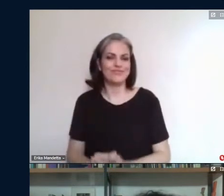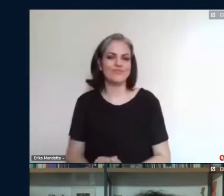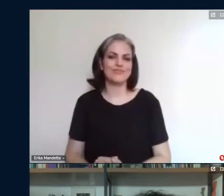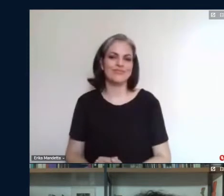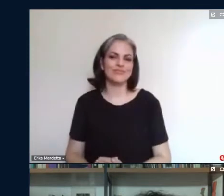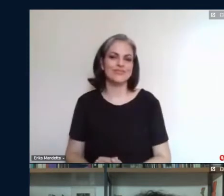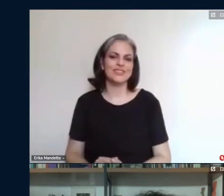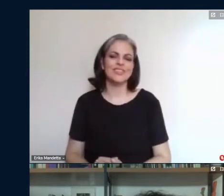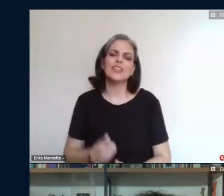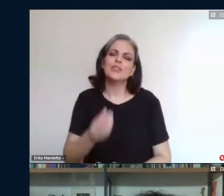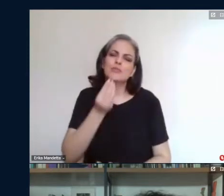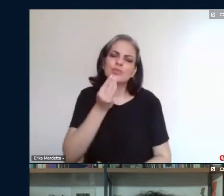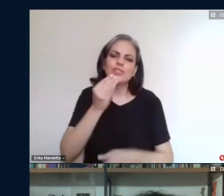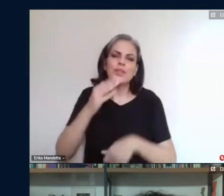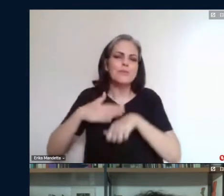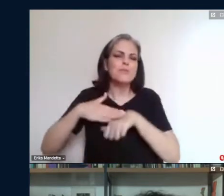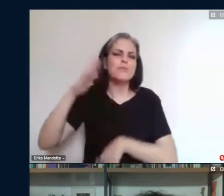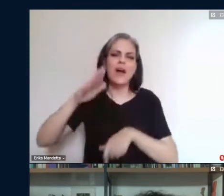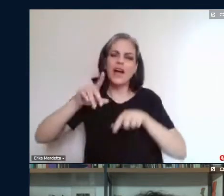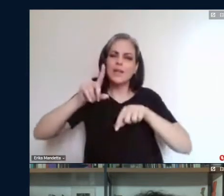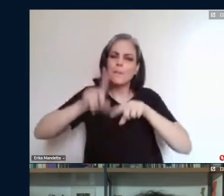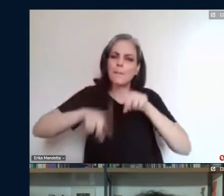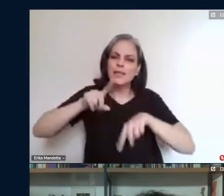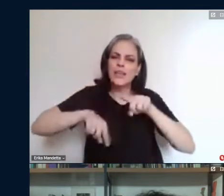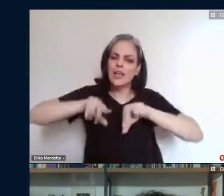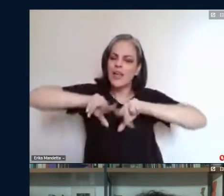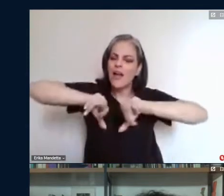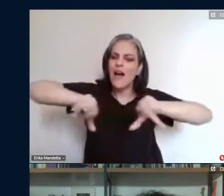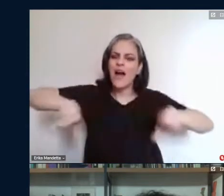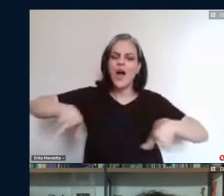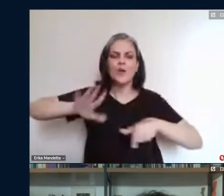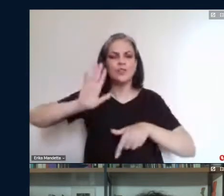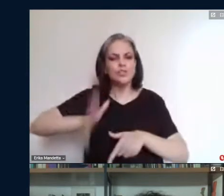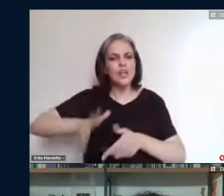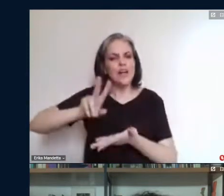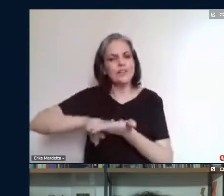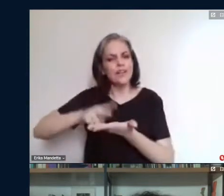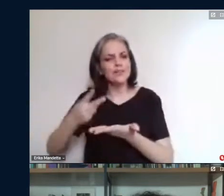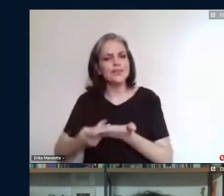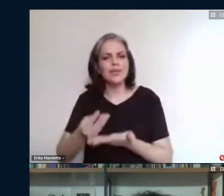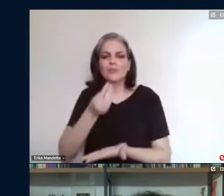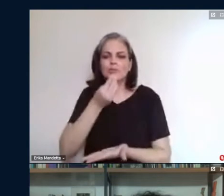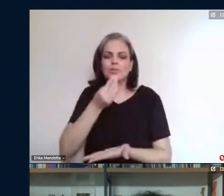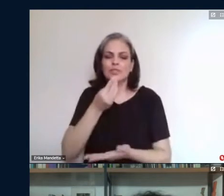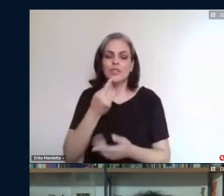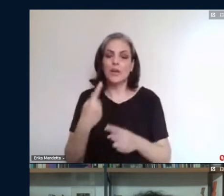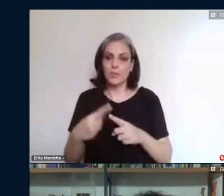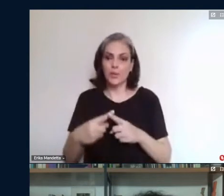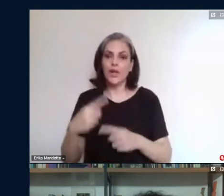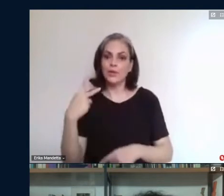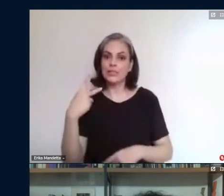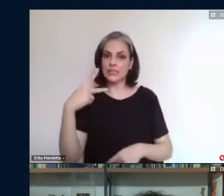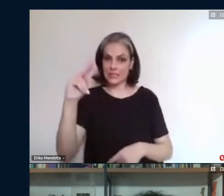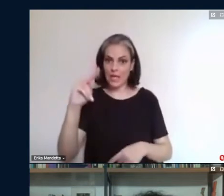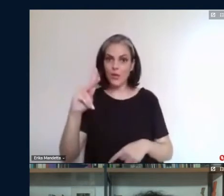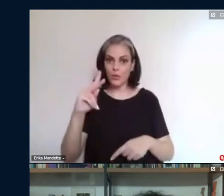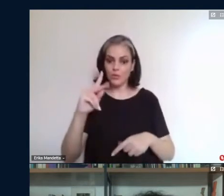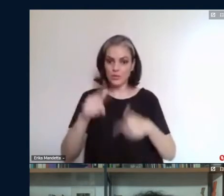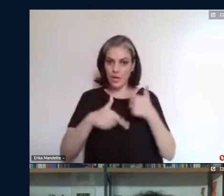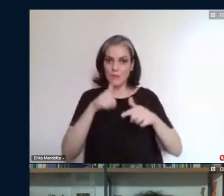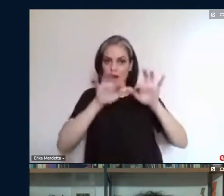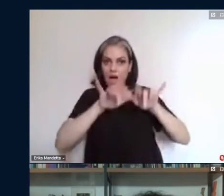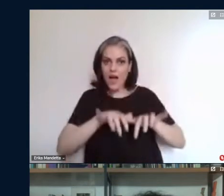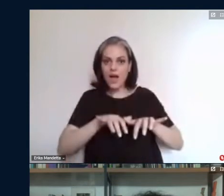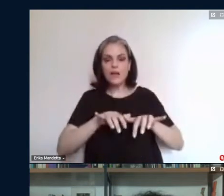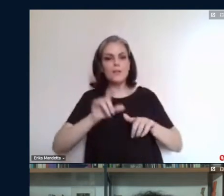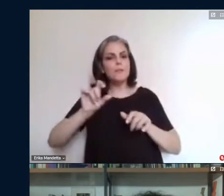mais materiais traduzidos, que tivessem outras possibilidades, porque o teu trabalho é um trabalho pioneiro, é um